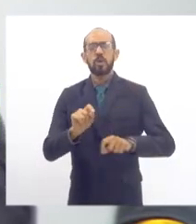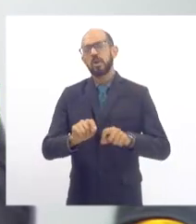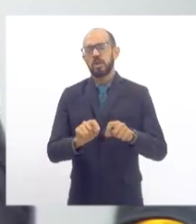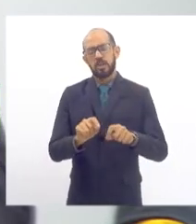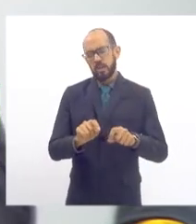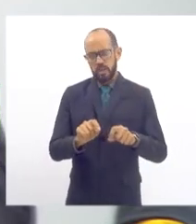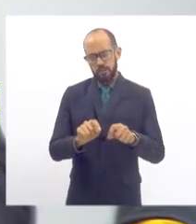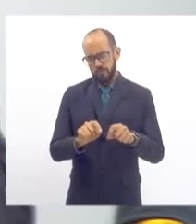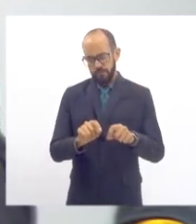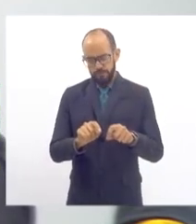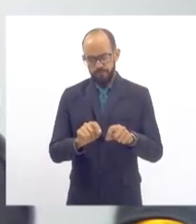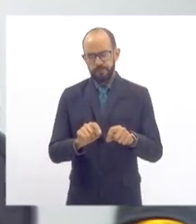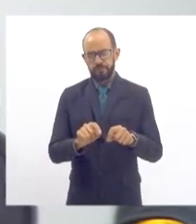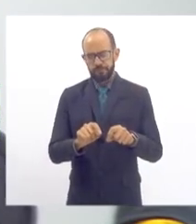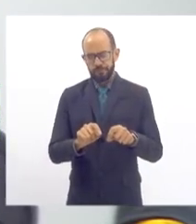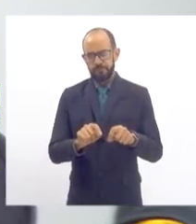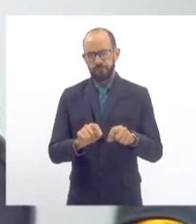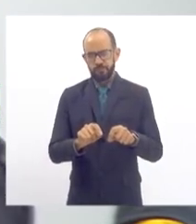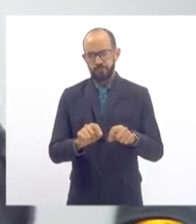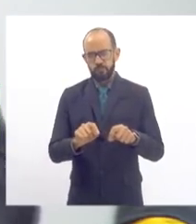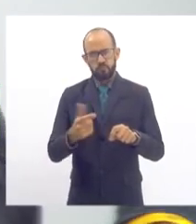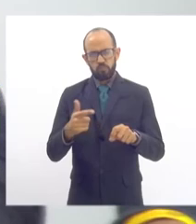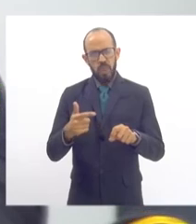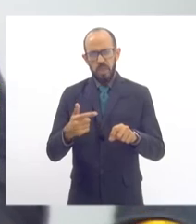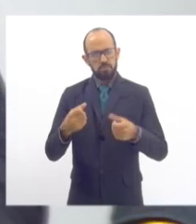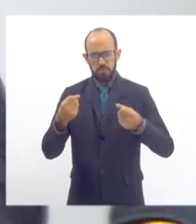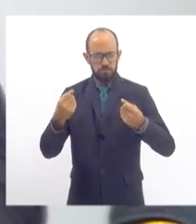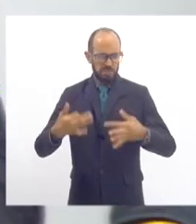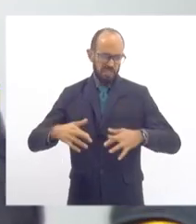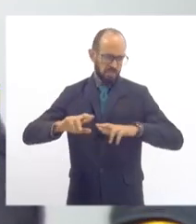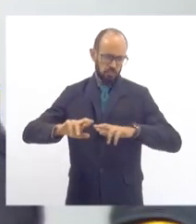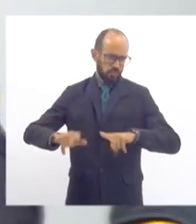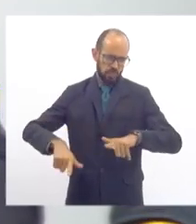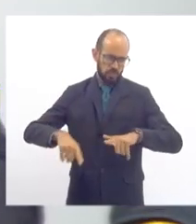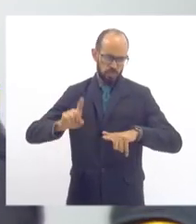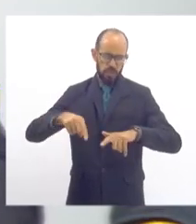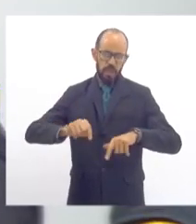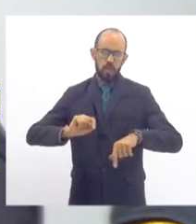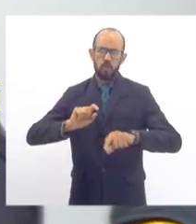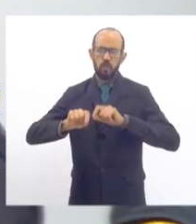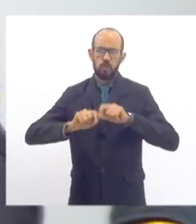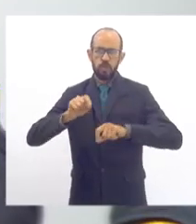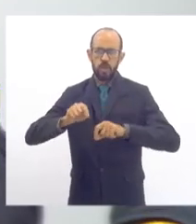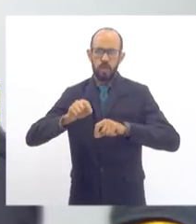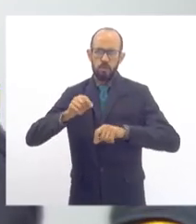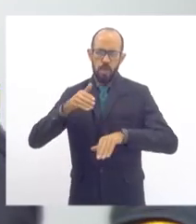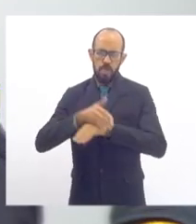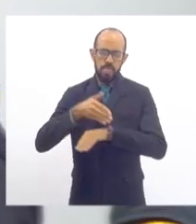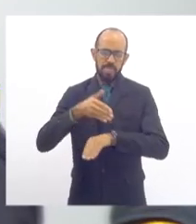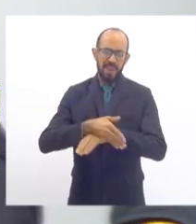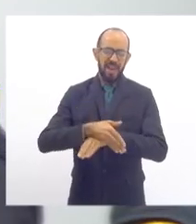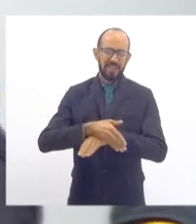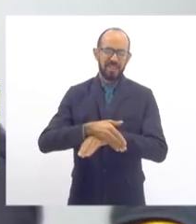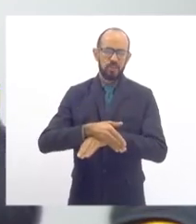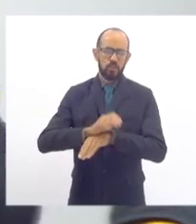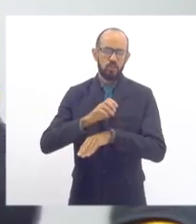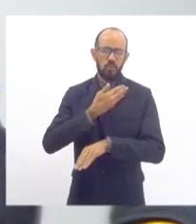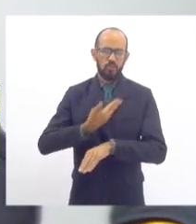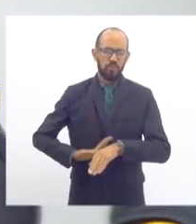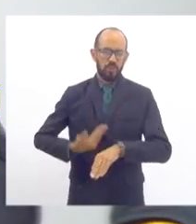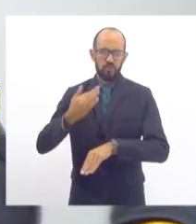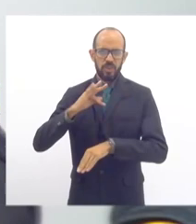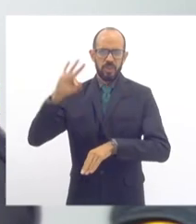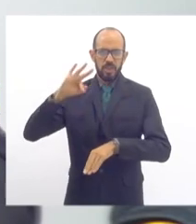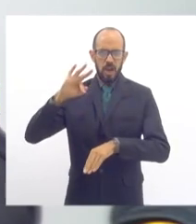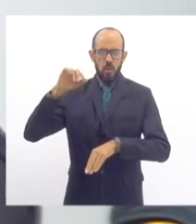Rodrigo e Léo, não tem outra expressão, do que uma intervenção da União na gestão do Estado. É uma